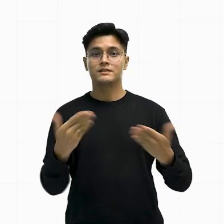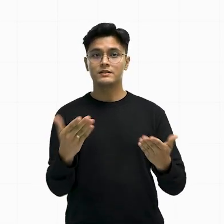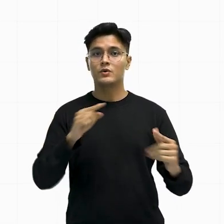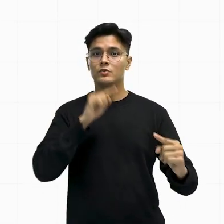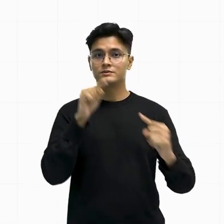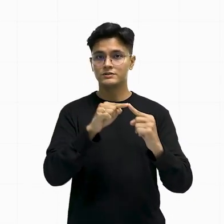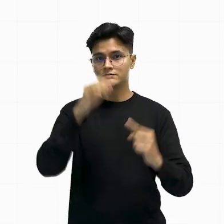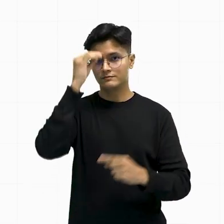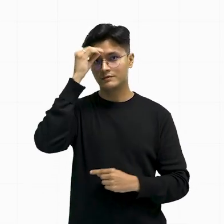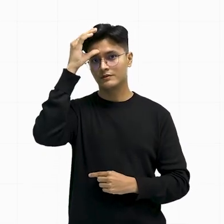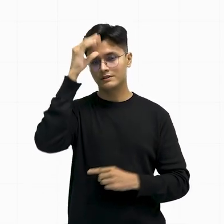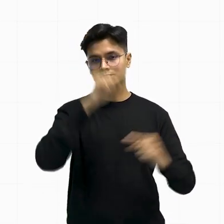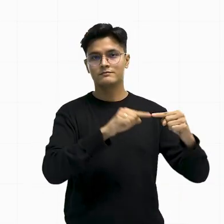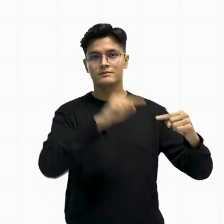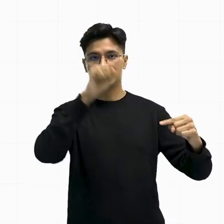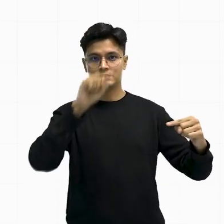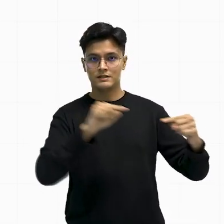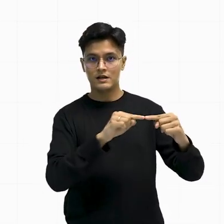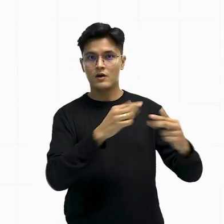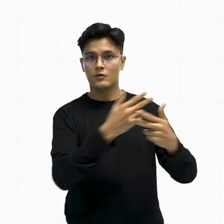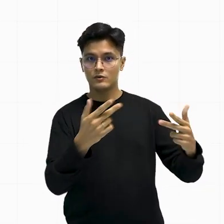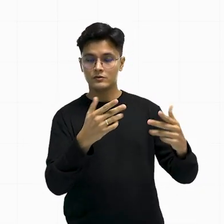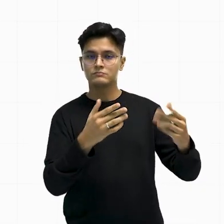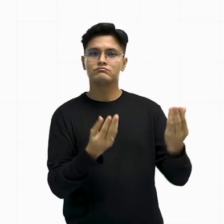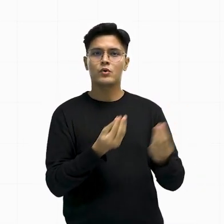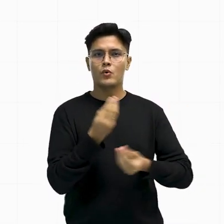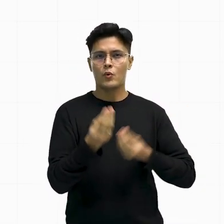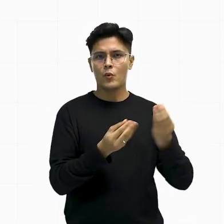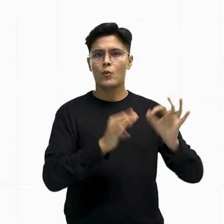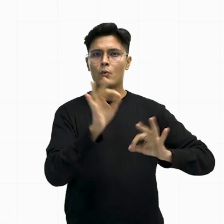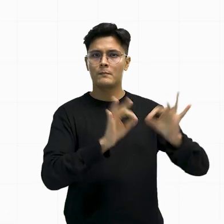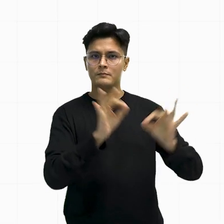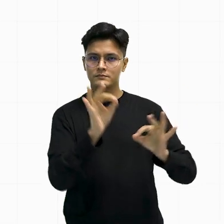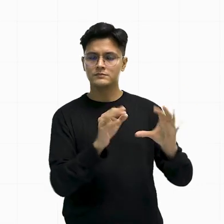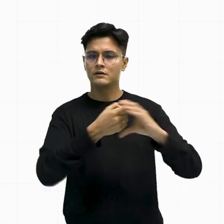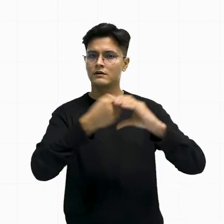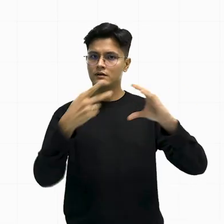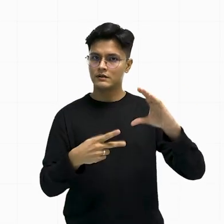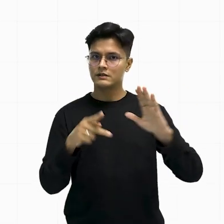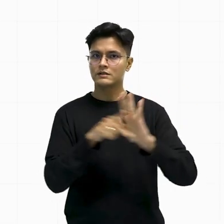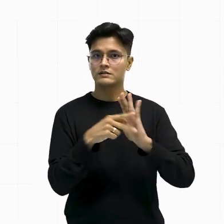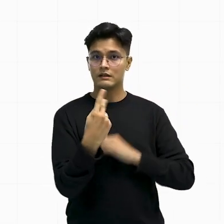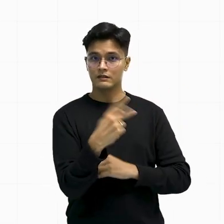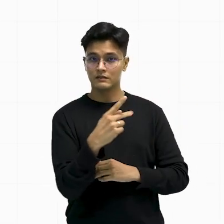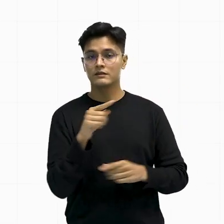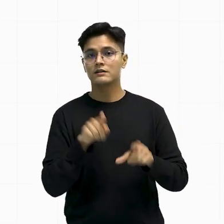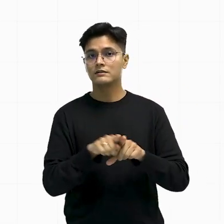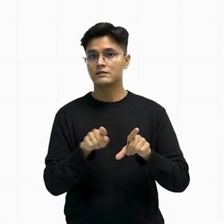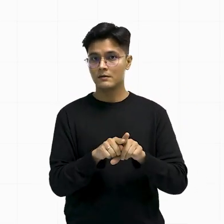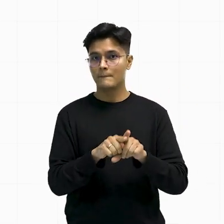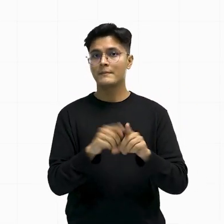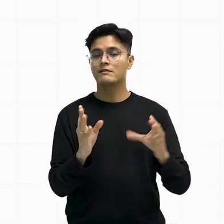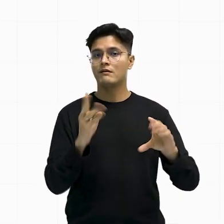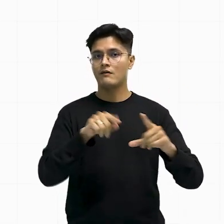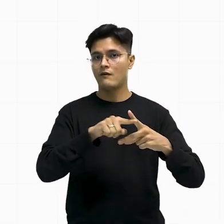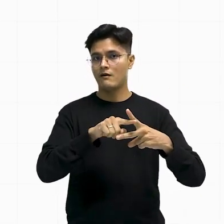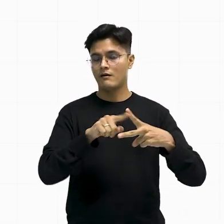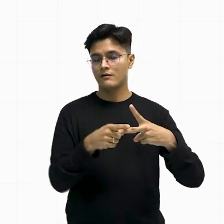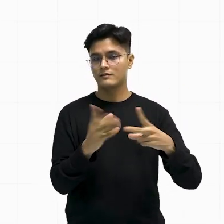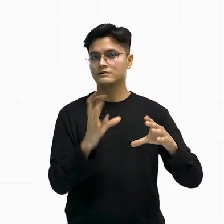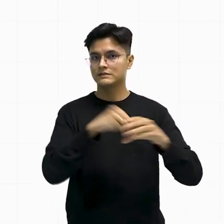conhecimento, triângulos, construção, condição de existência e soma das medidas dos ângulos internos. O detalhamento